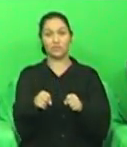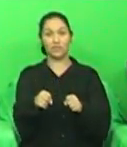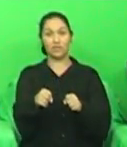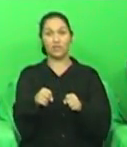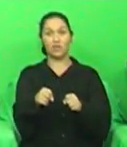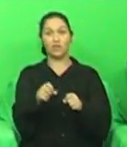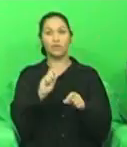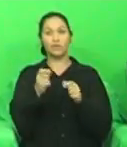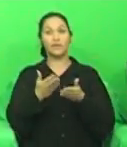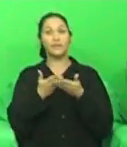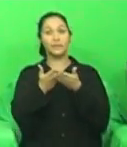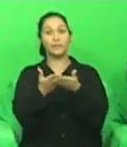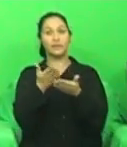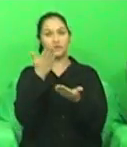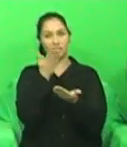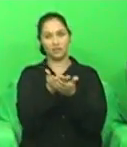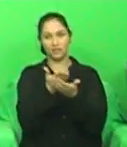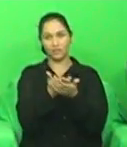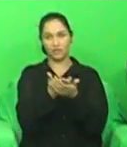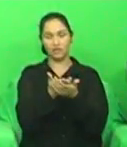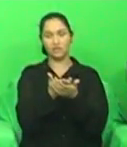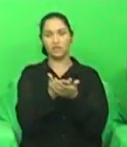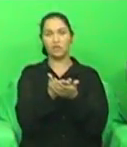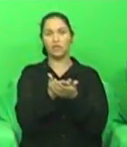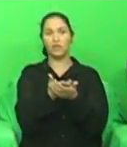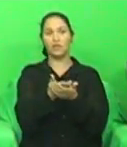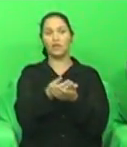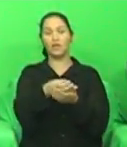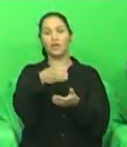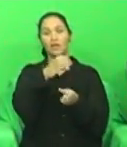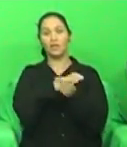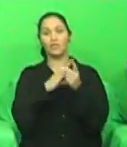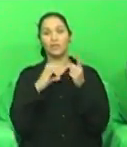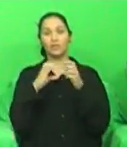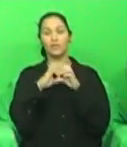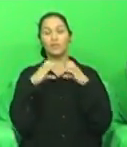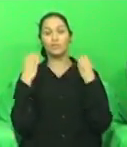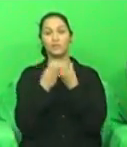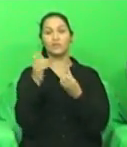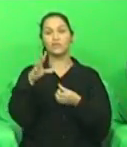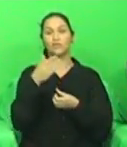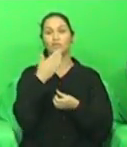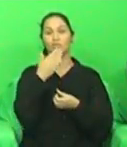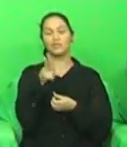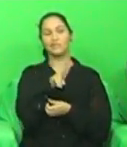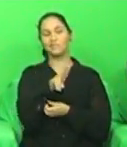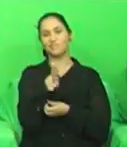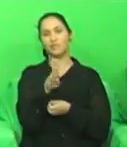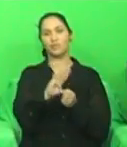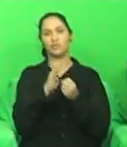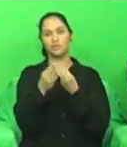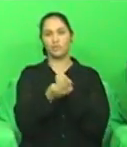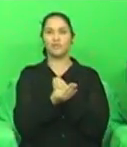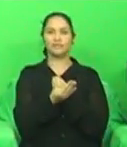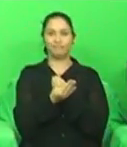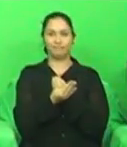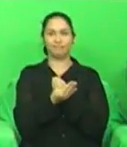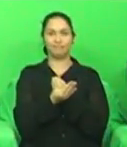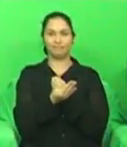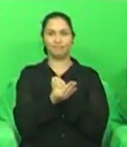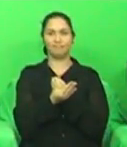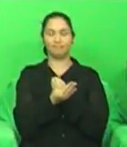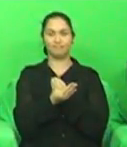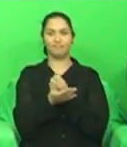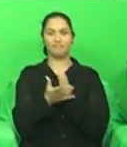falou só em troca de nome então nós temos que fazer de acordo com o edital o edital previa dava autorização só para a troca de